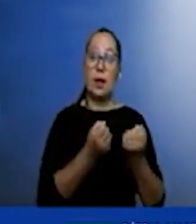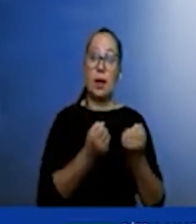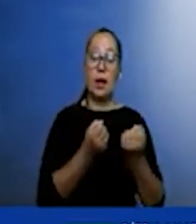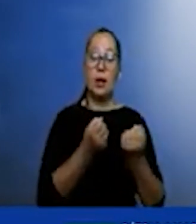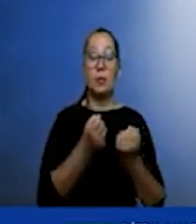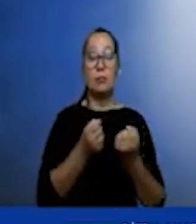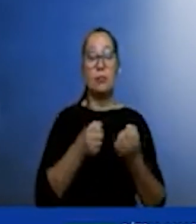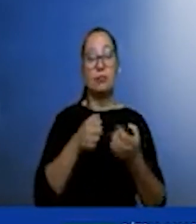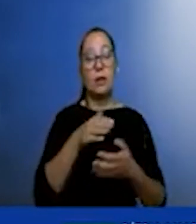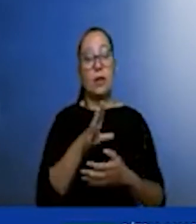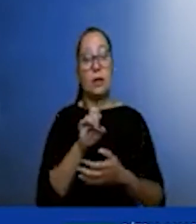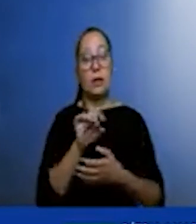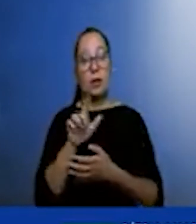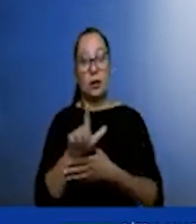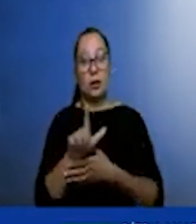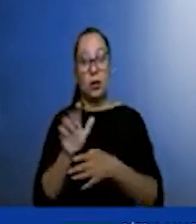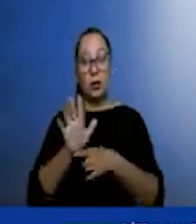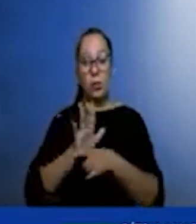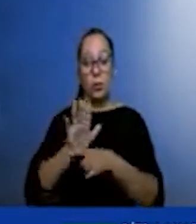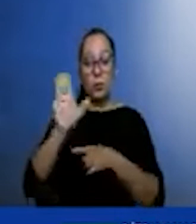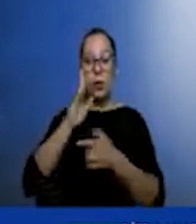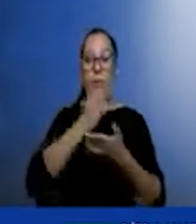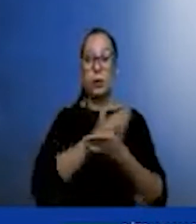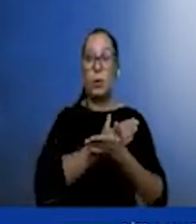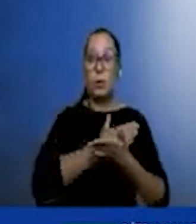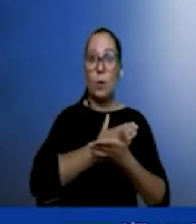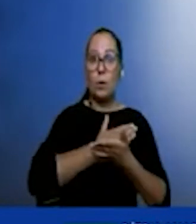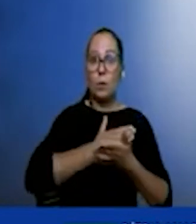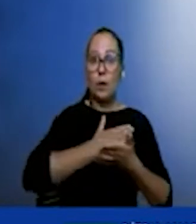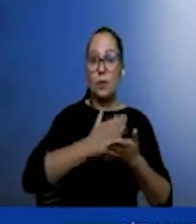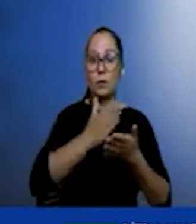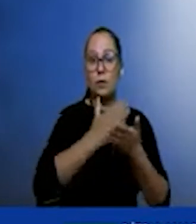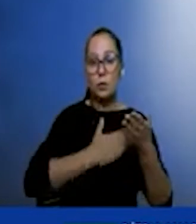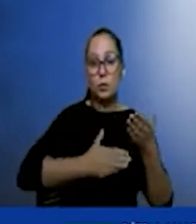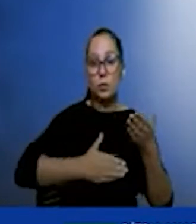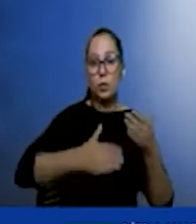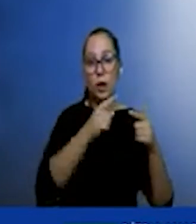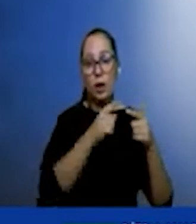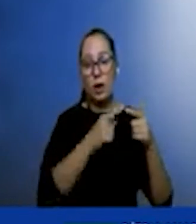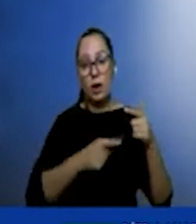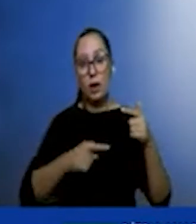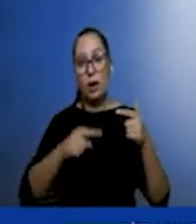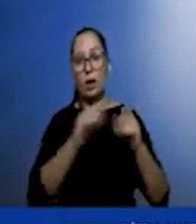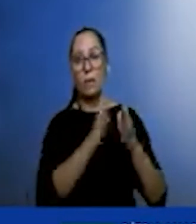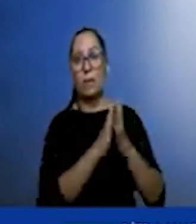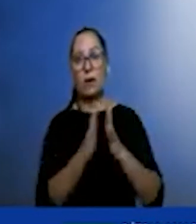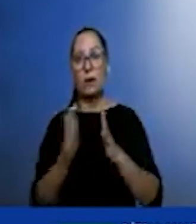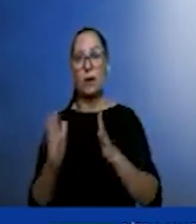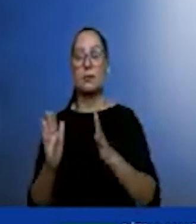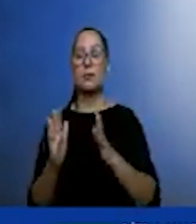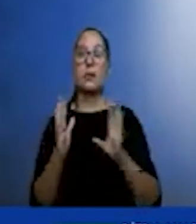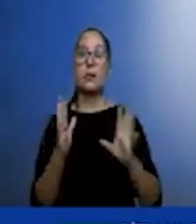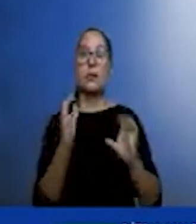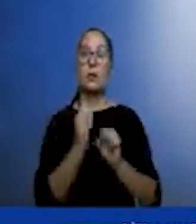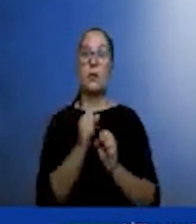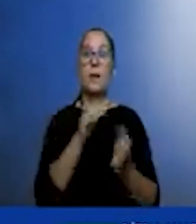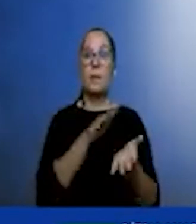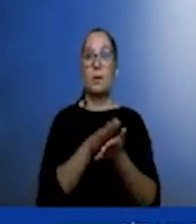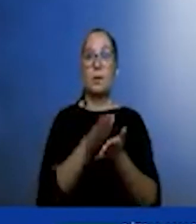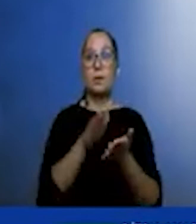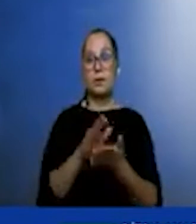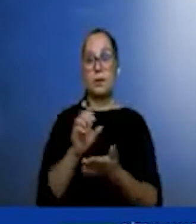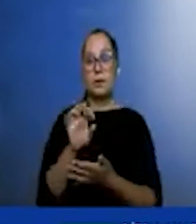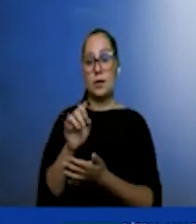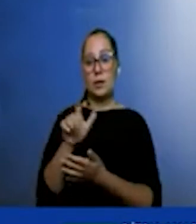eu faço a conta desde lá do cradle to the end, né, que a gente fala, quando eu faço a conta desde a produção de etanol, a produção de